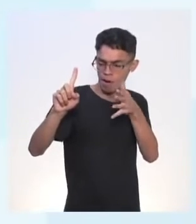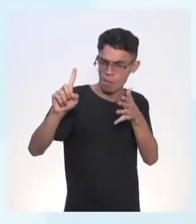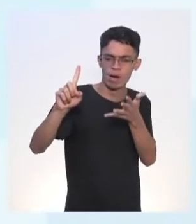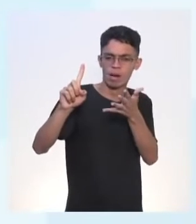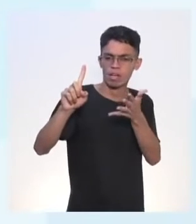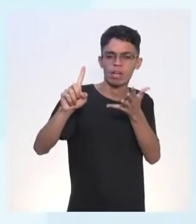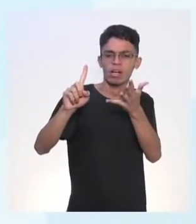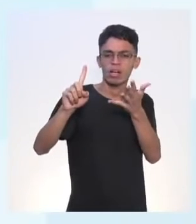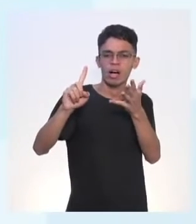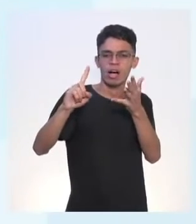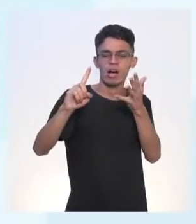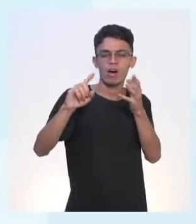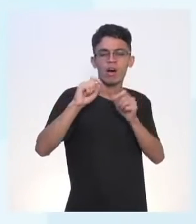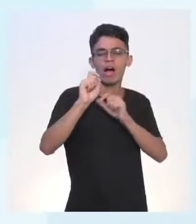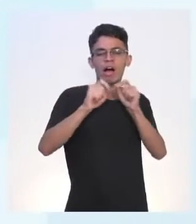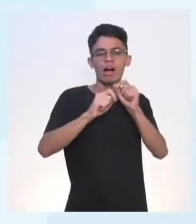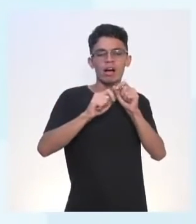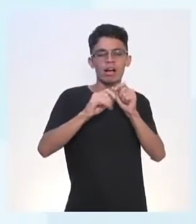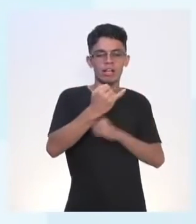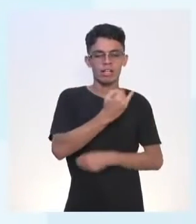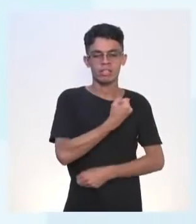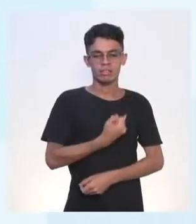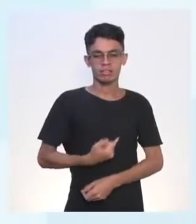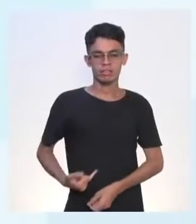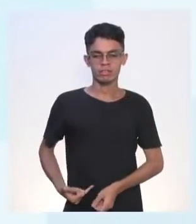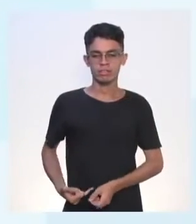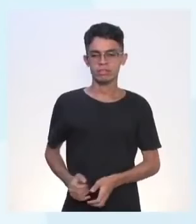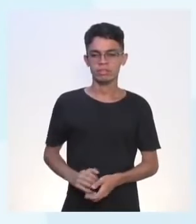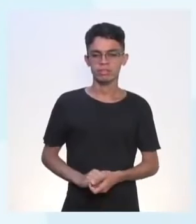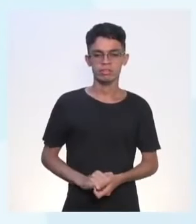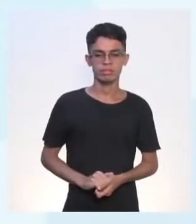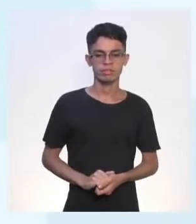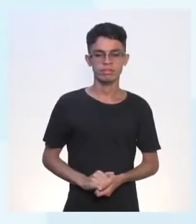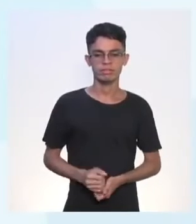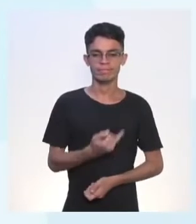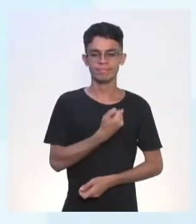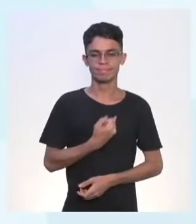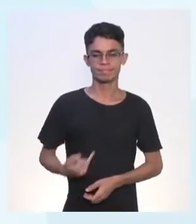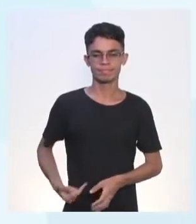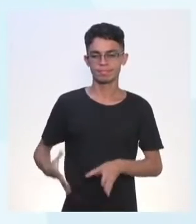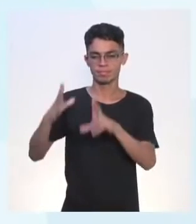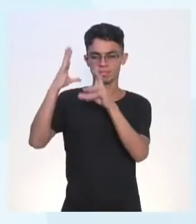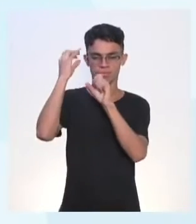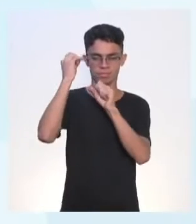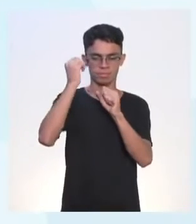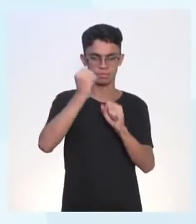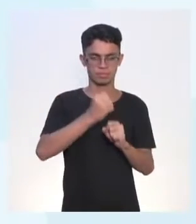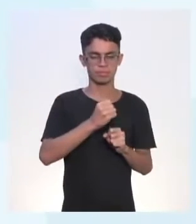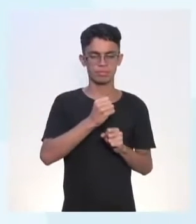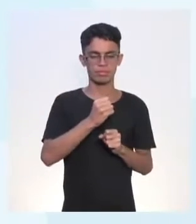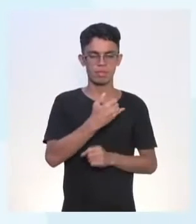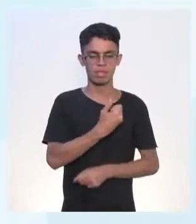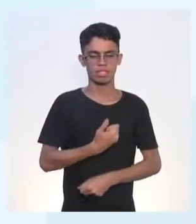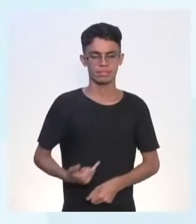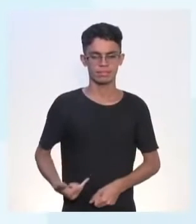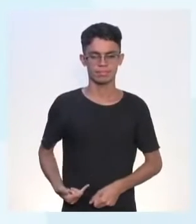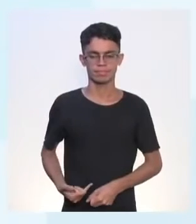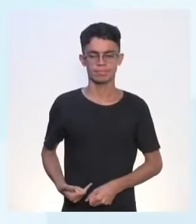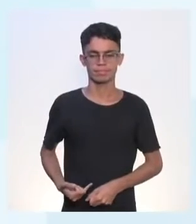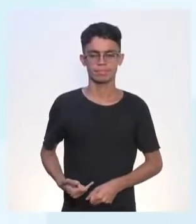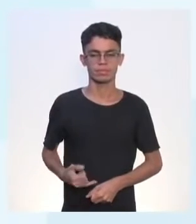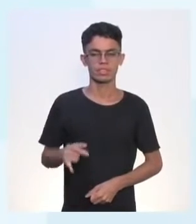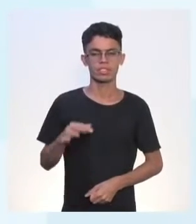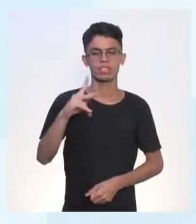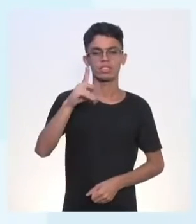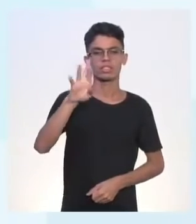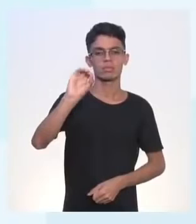pressionar aí o imperador por subsídios. Os republicanos forçavam aí para que as